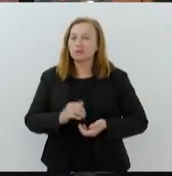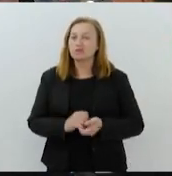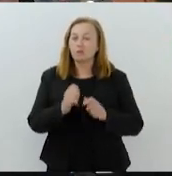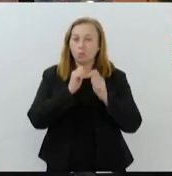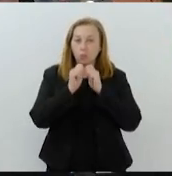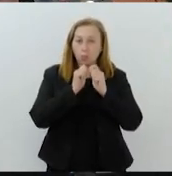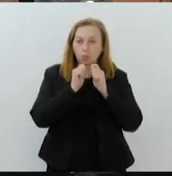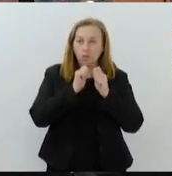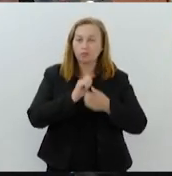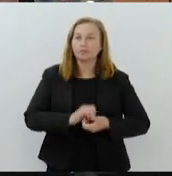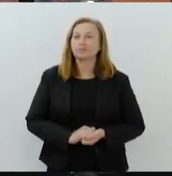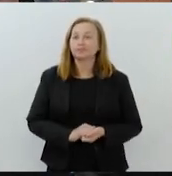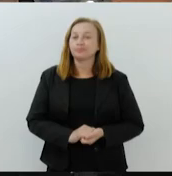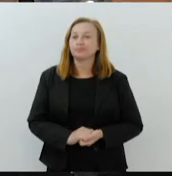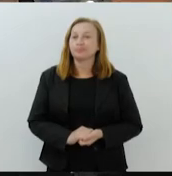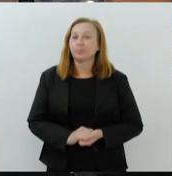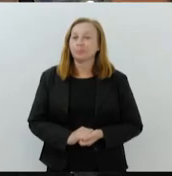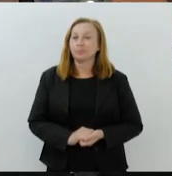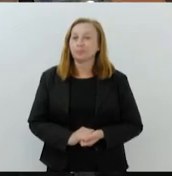imprensa.